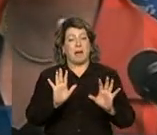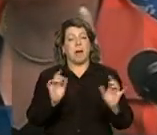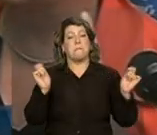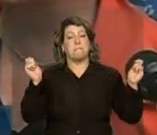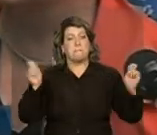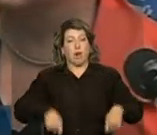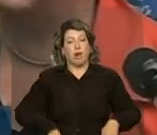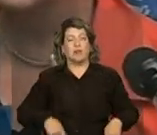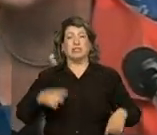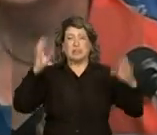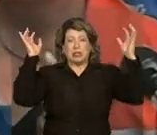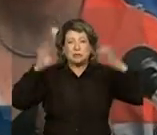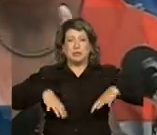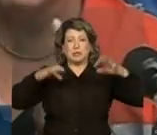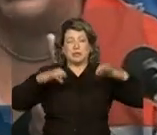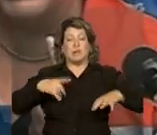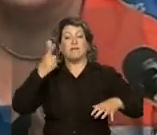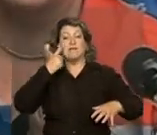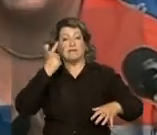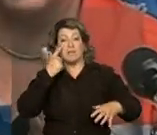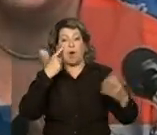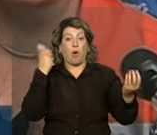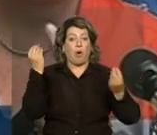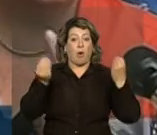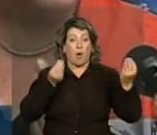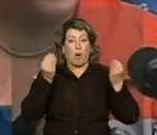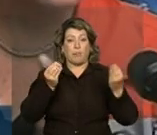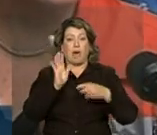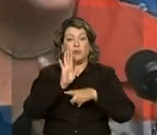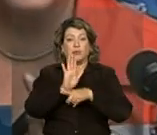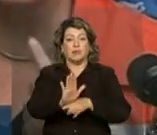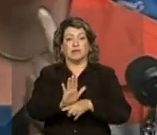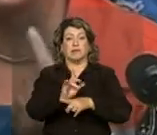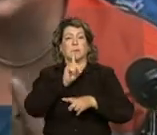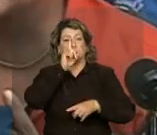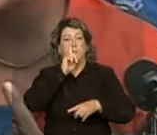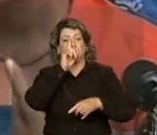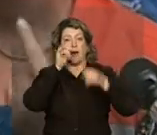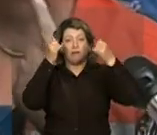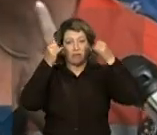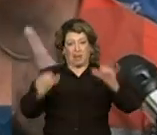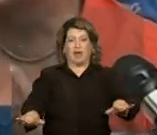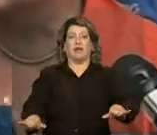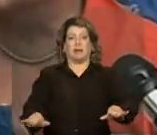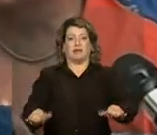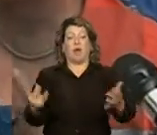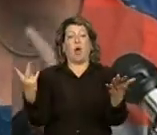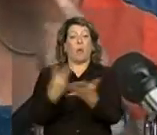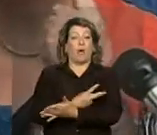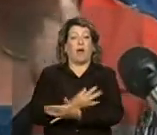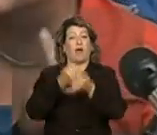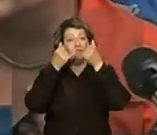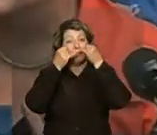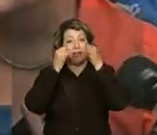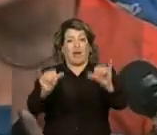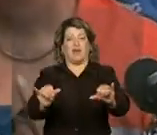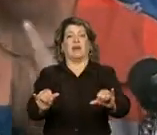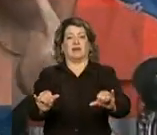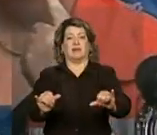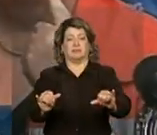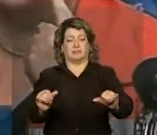pode conviver com a chuva. E mais do que isso, você pode ter ações no sentido de